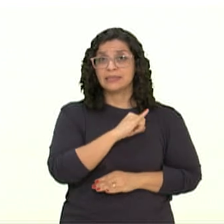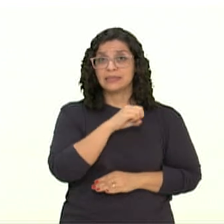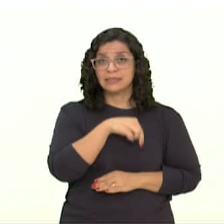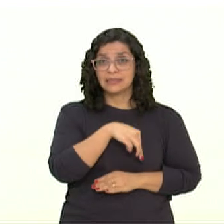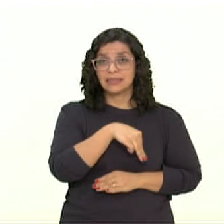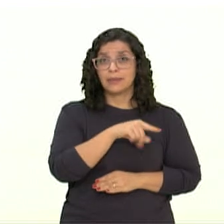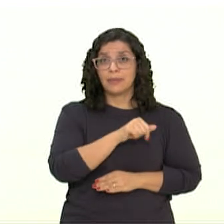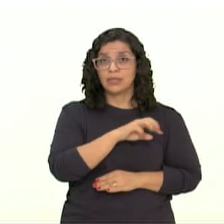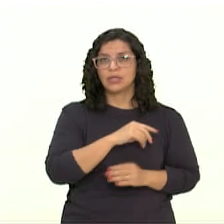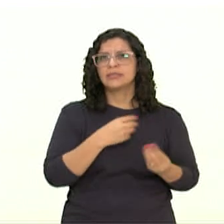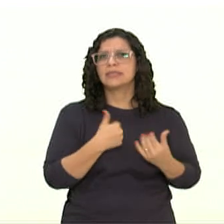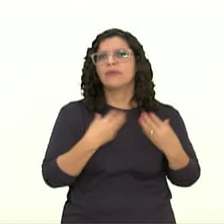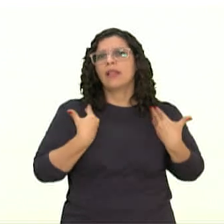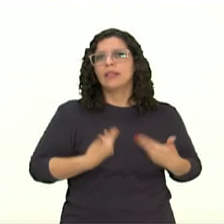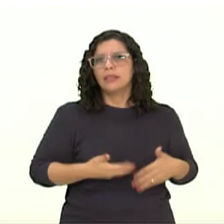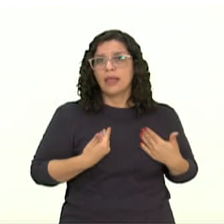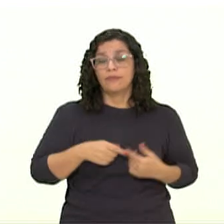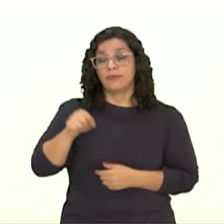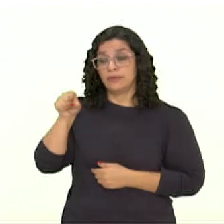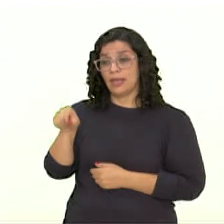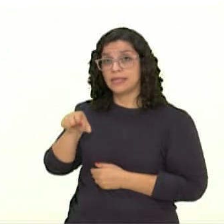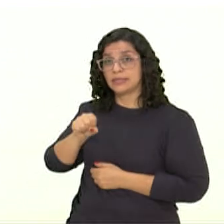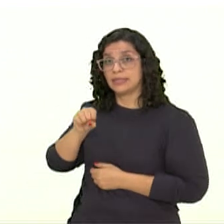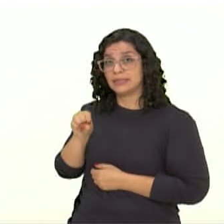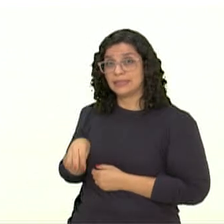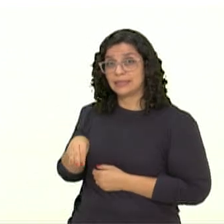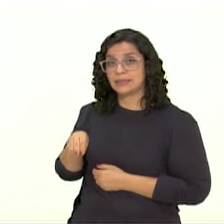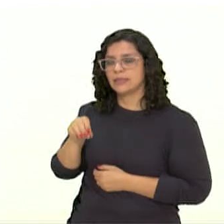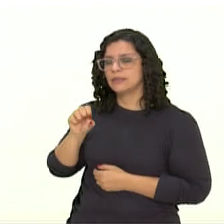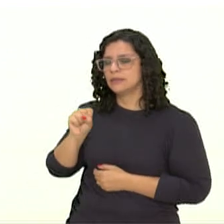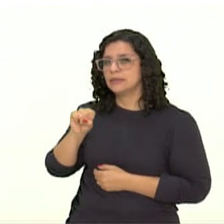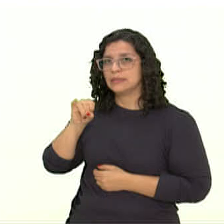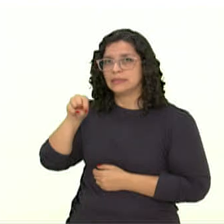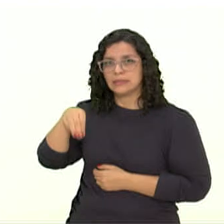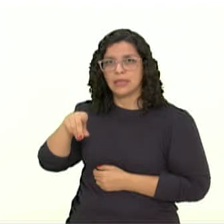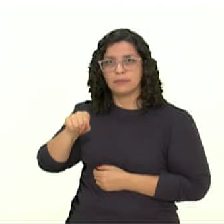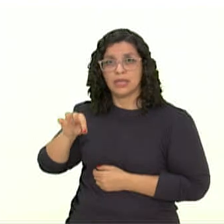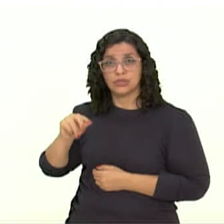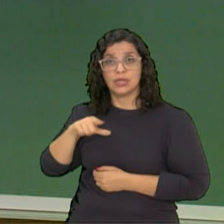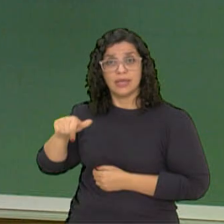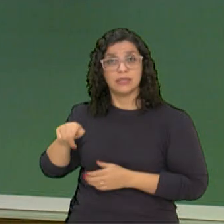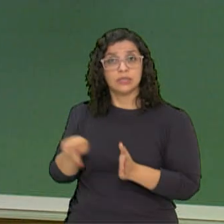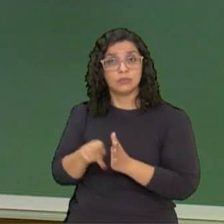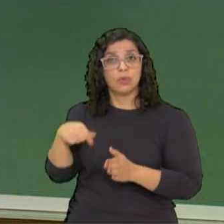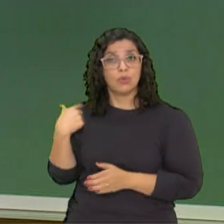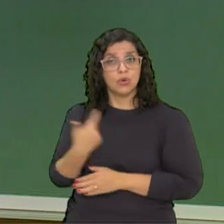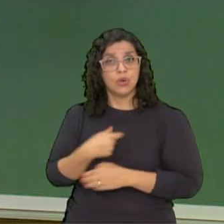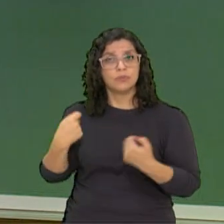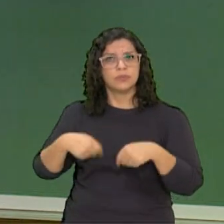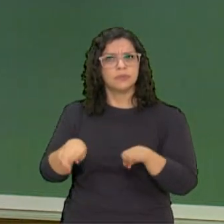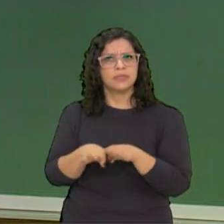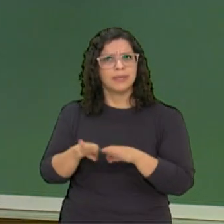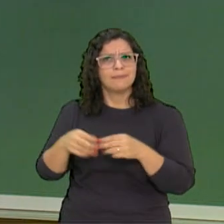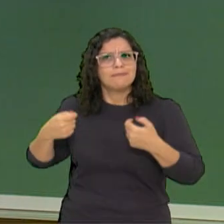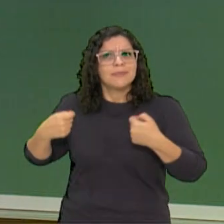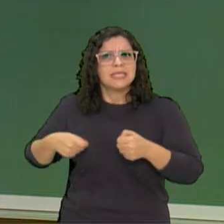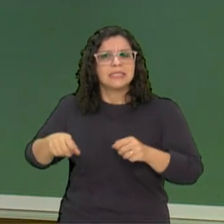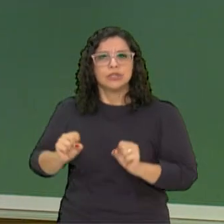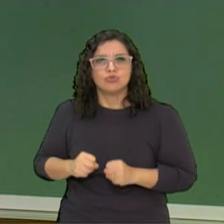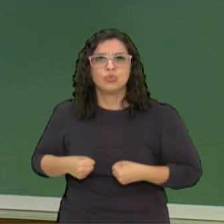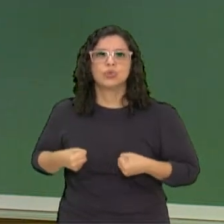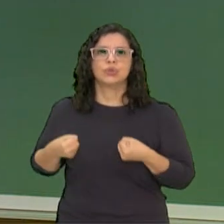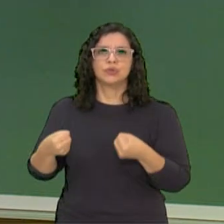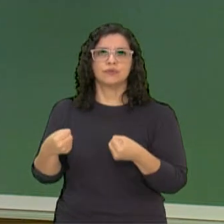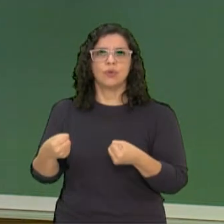de relaxamento. E a divisão simpática, ela já é assim numa situação assim que você já tem uma necessidade, assim,